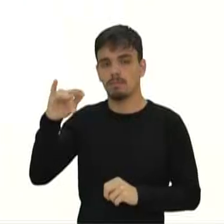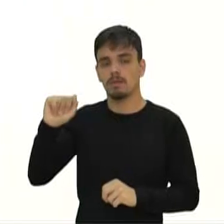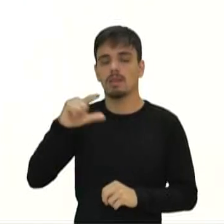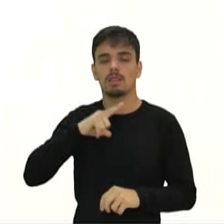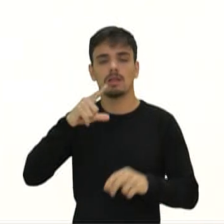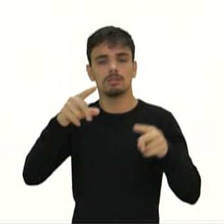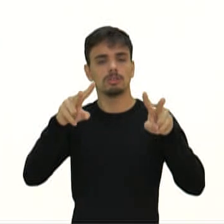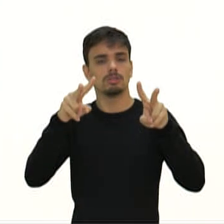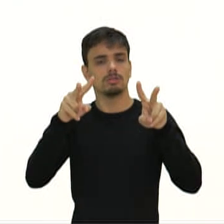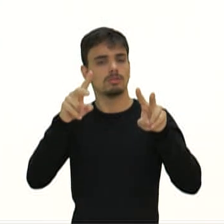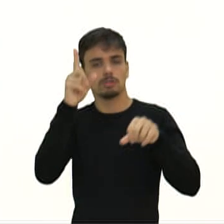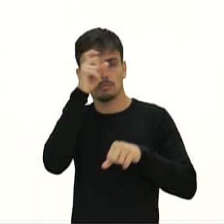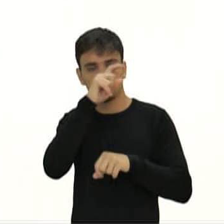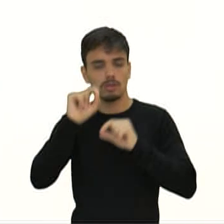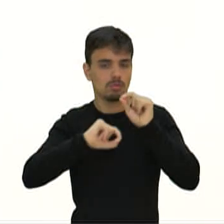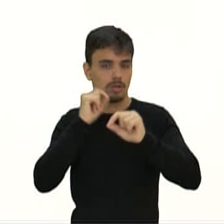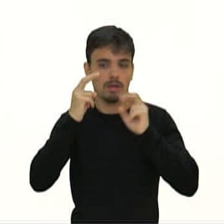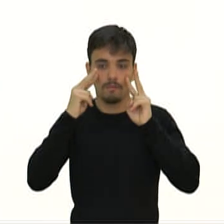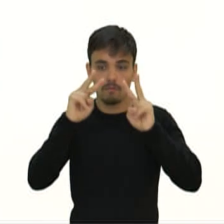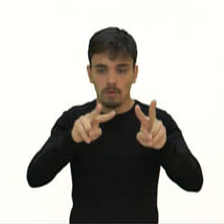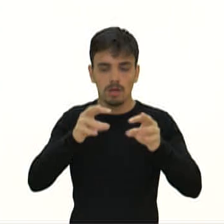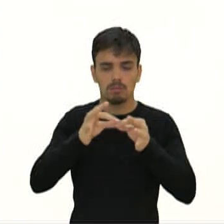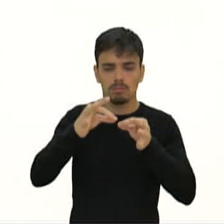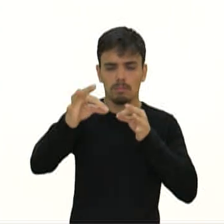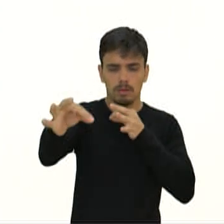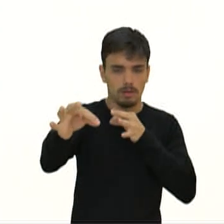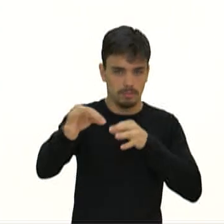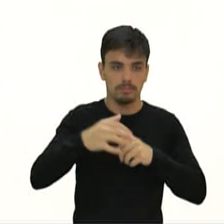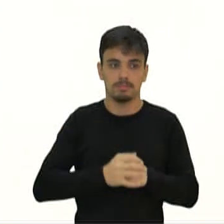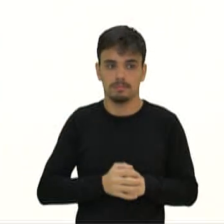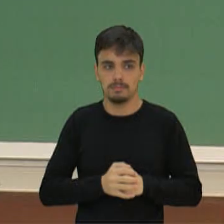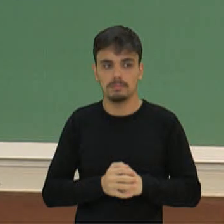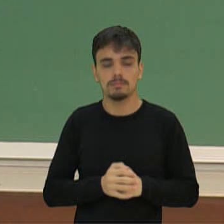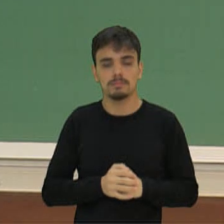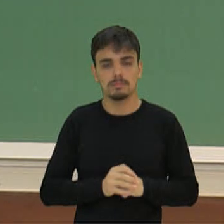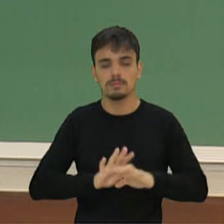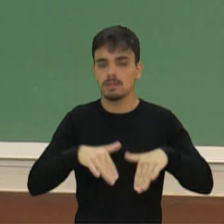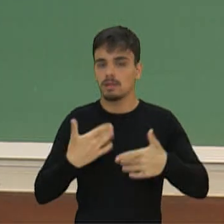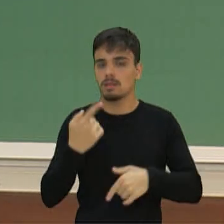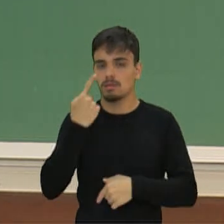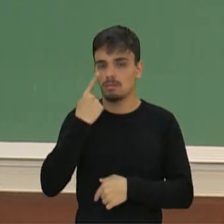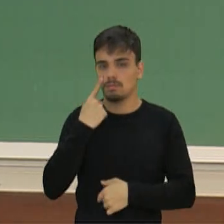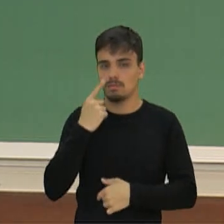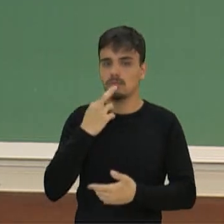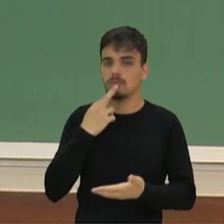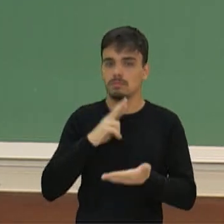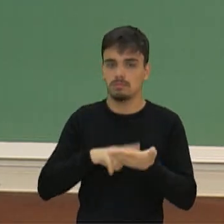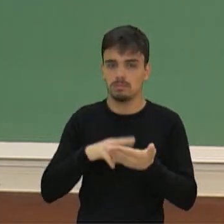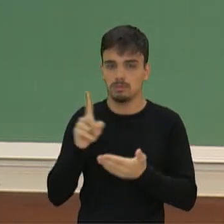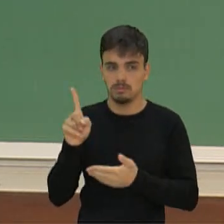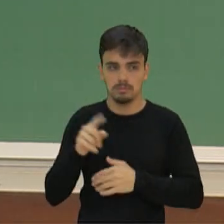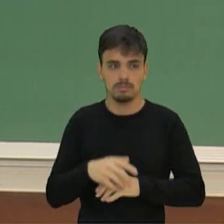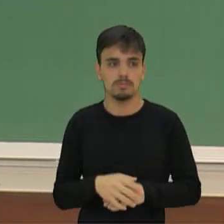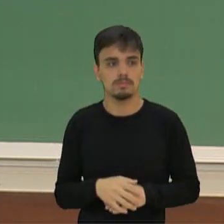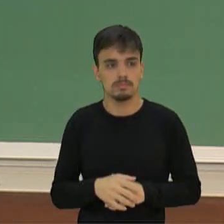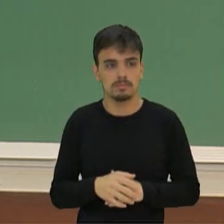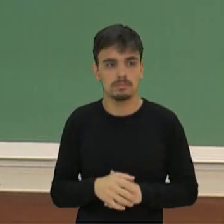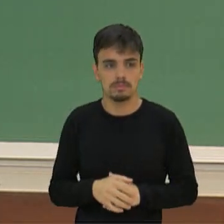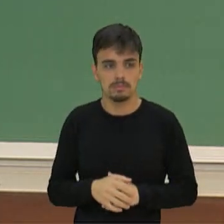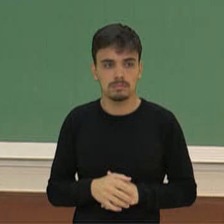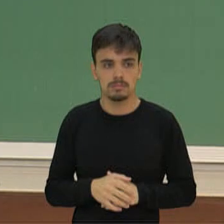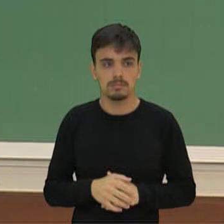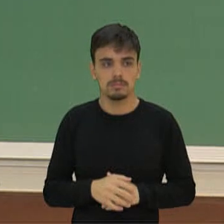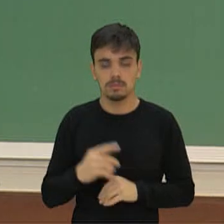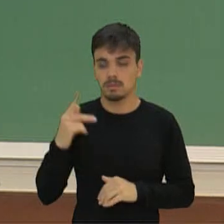de ver a longa distância. Caminhoneiro sofre um pouco mais com isso, certo? Então, vamos ali então à nossa próxima tela. Olha, vamos pegar aqui